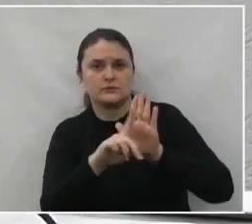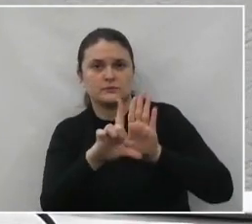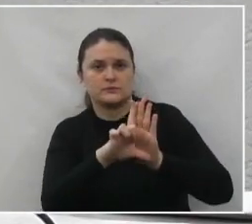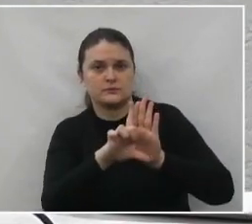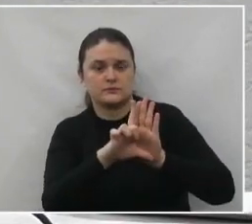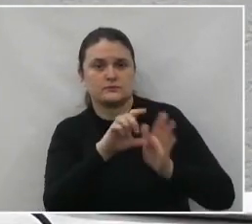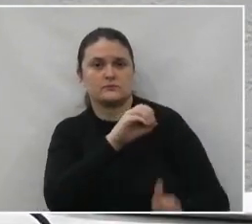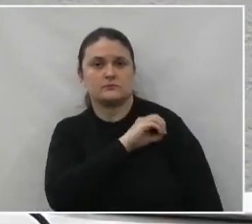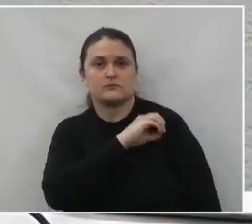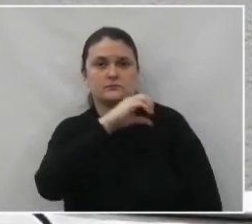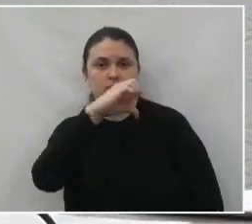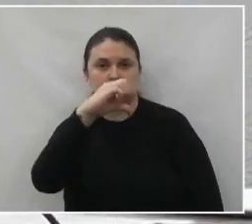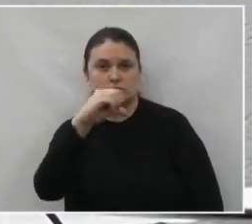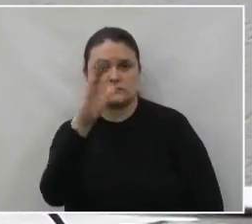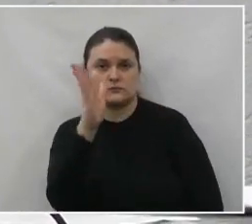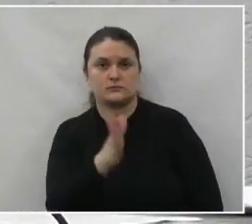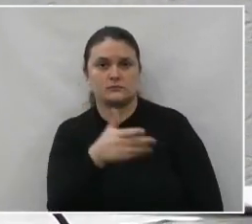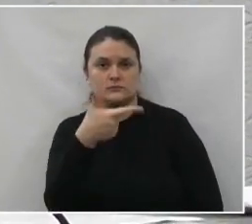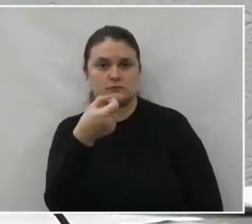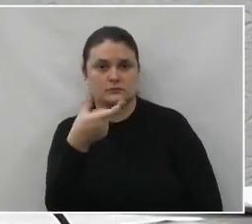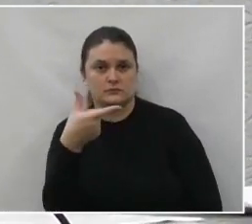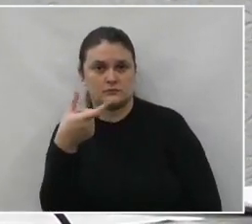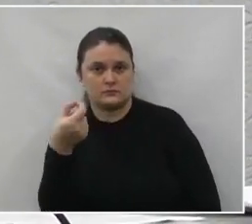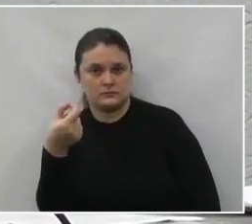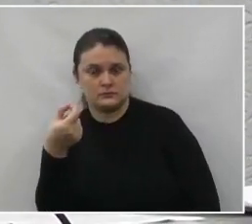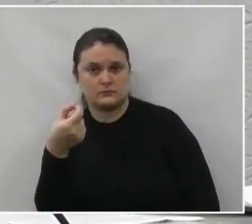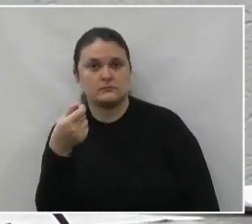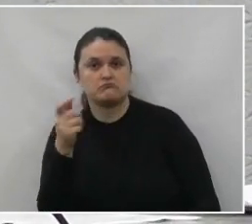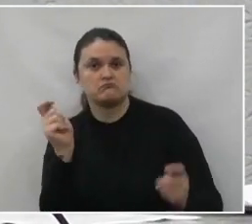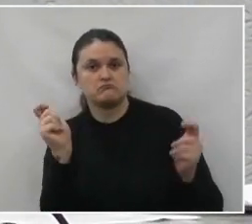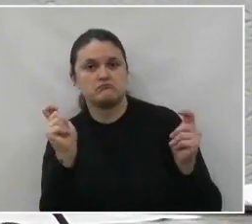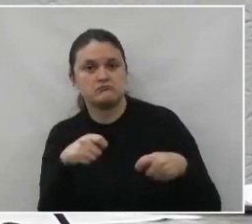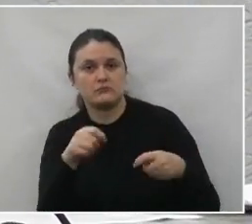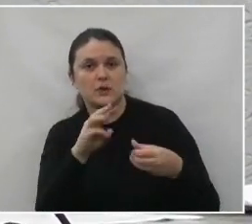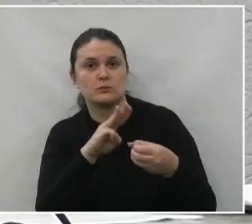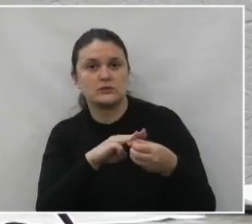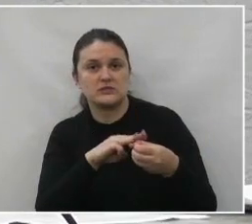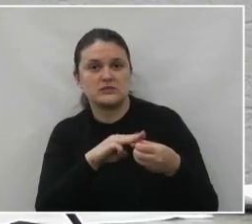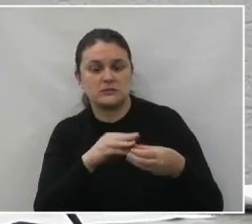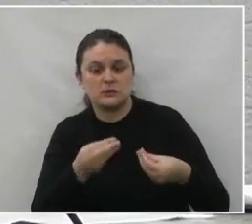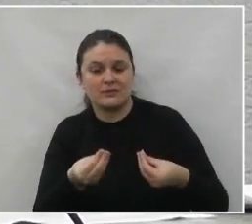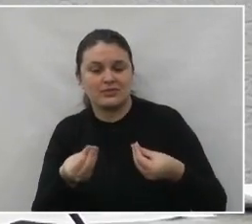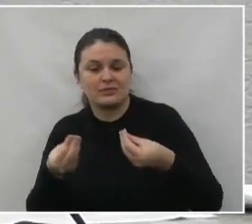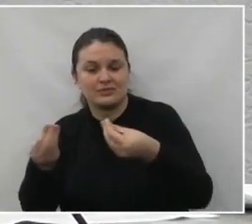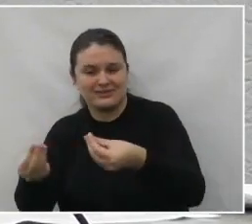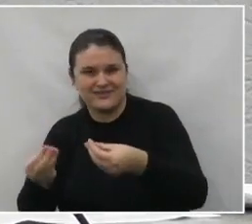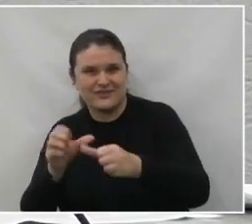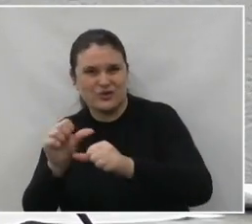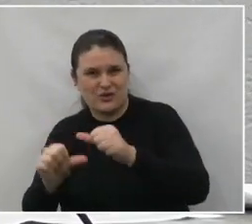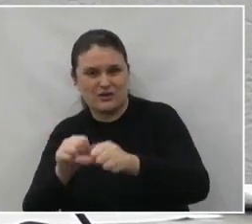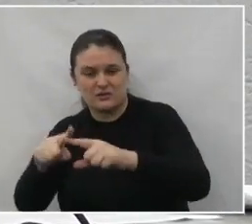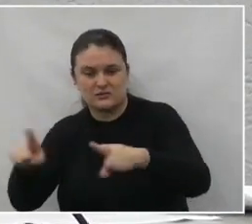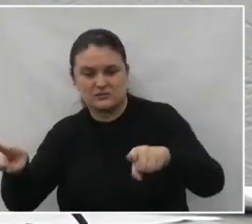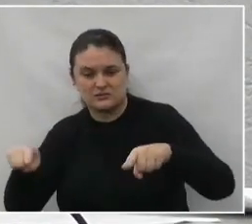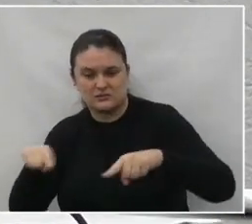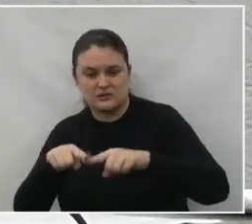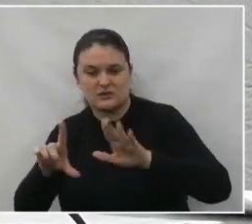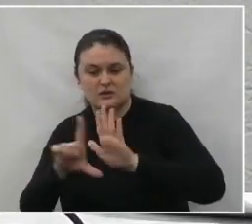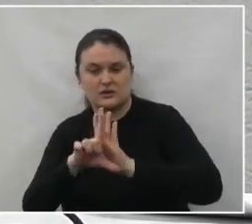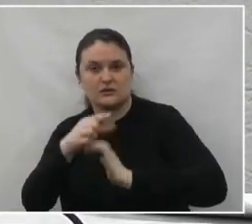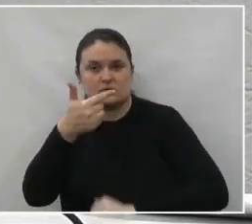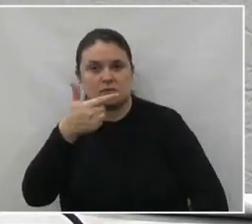de lei ordinária número 9/2020. Autoriza o município a transferir em definitivo a área constante da lei